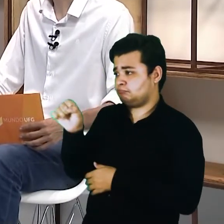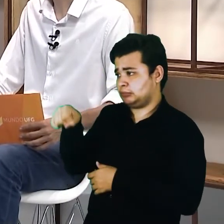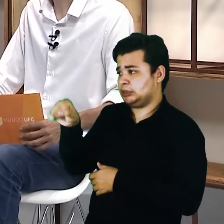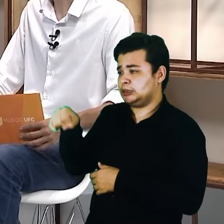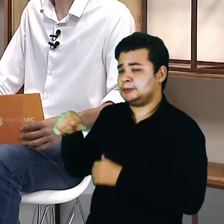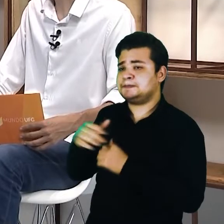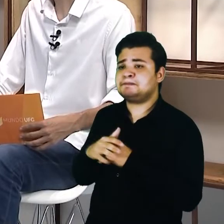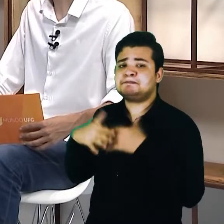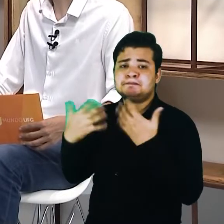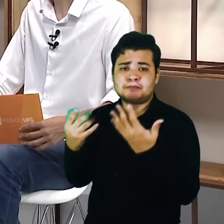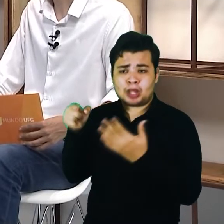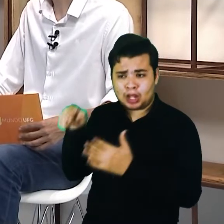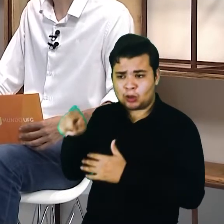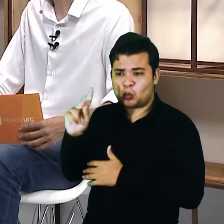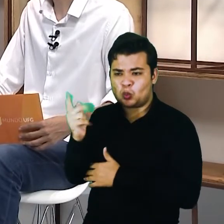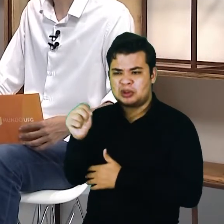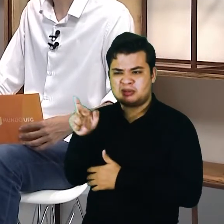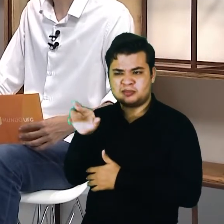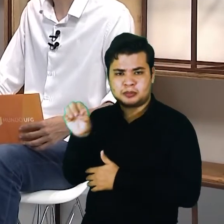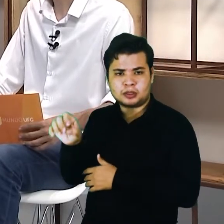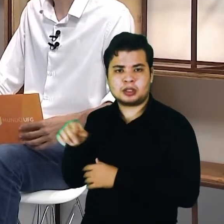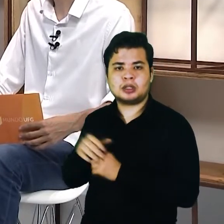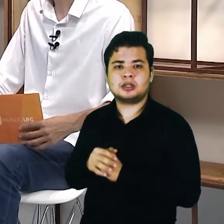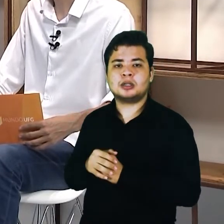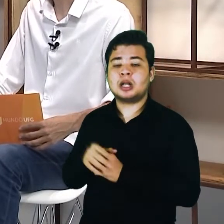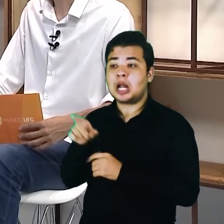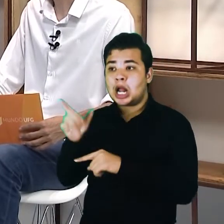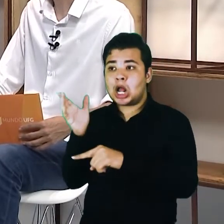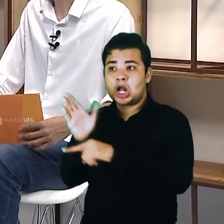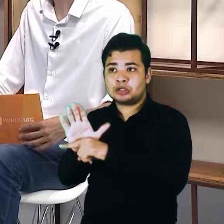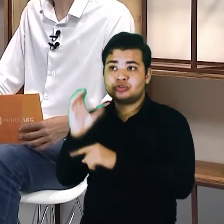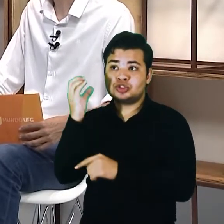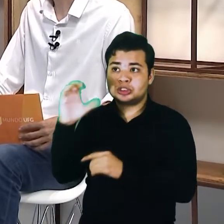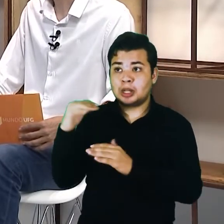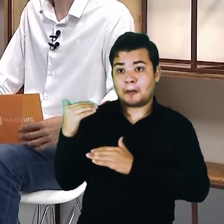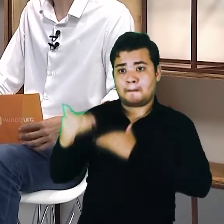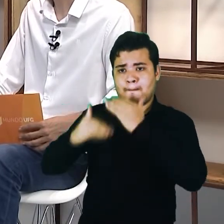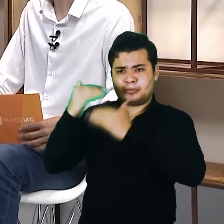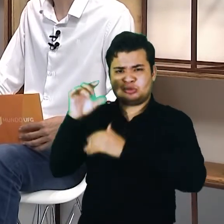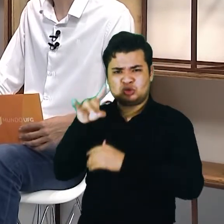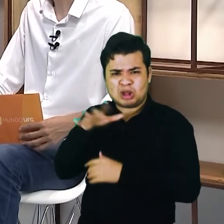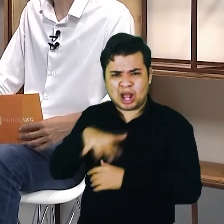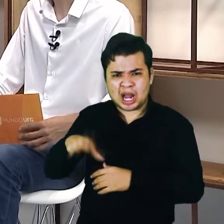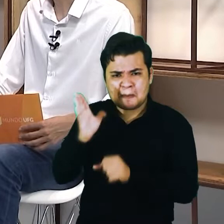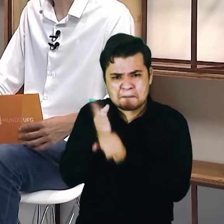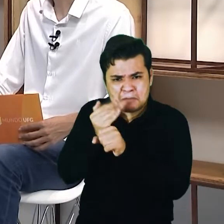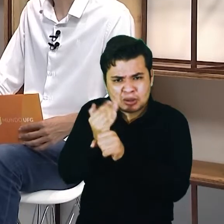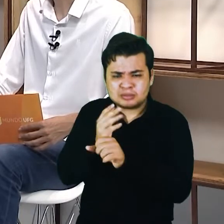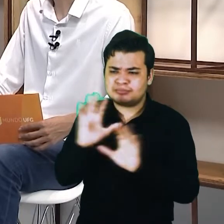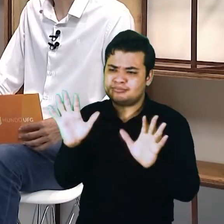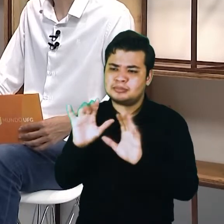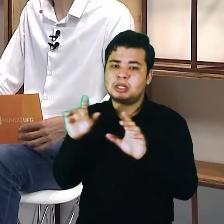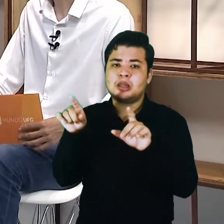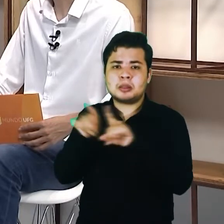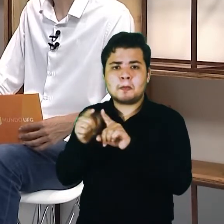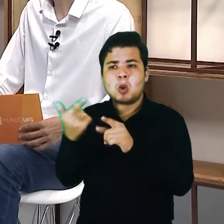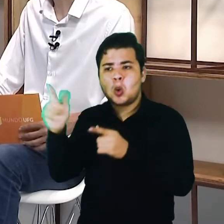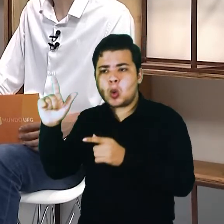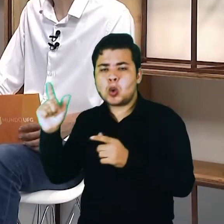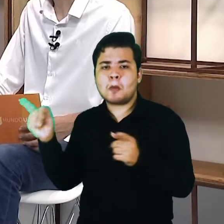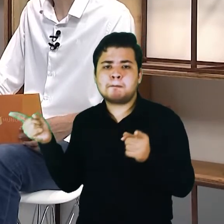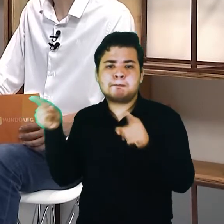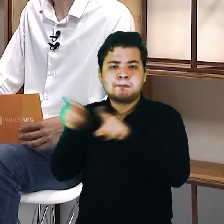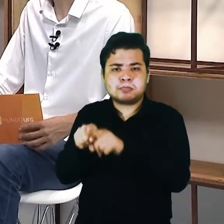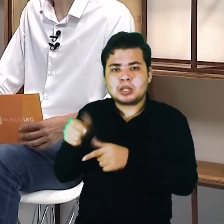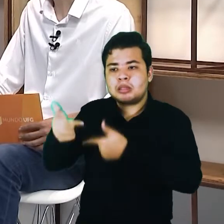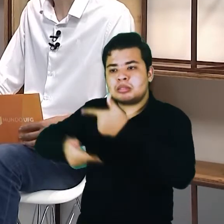Sim, o herbário ele constitui não só algo para o desenvolvimento científico dos biólogos, mas de todos os parceiros que